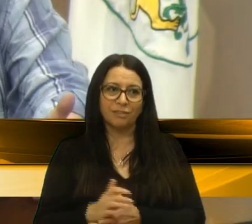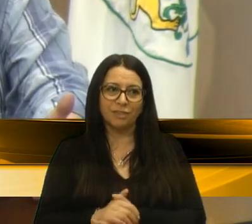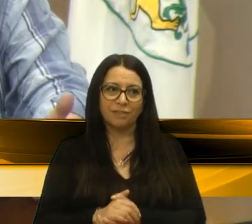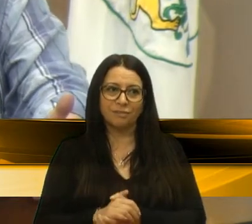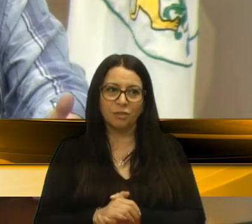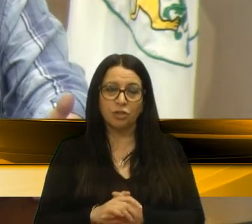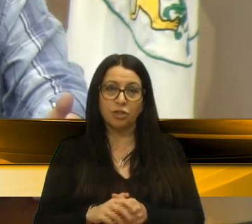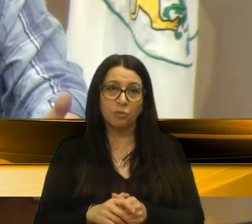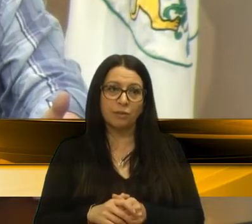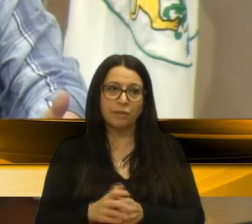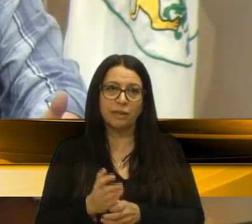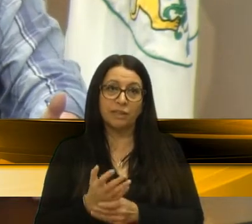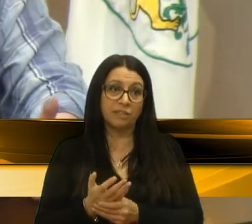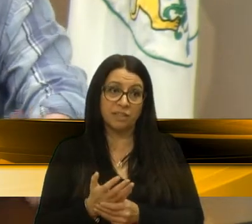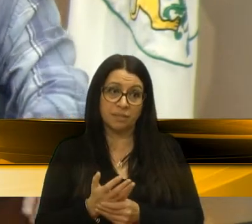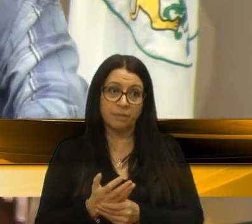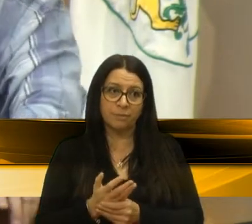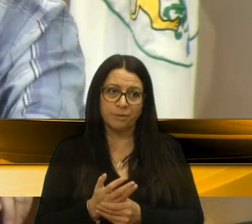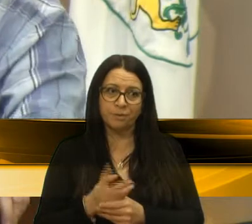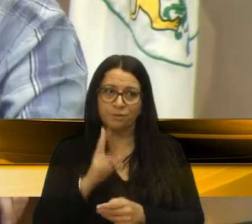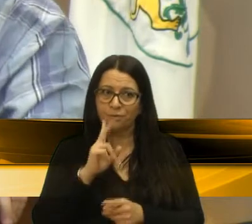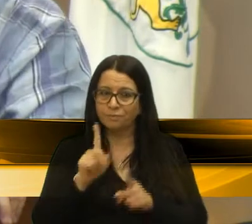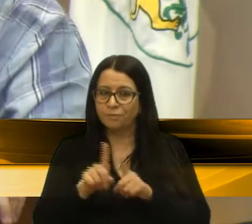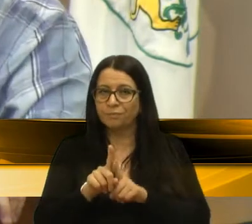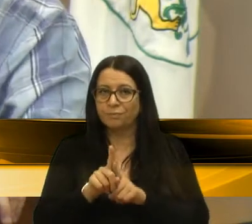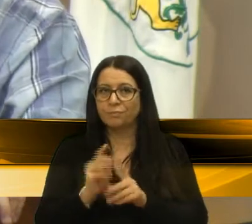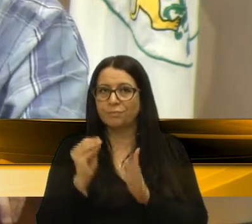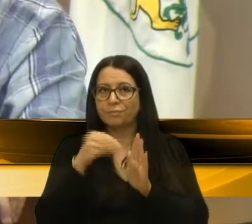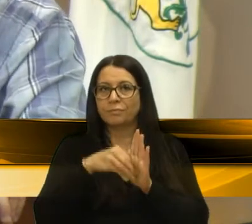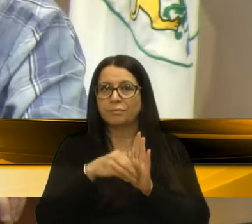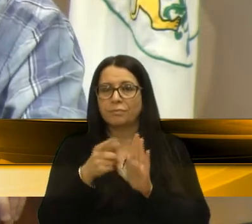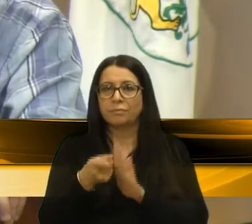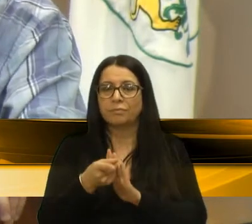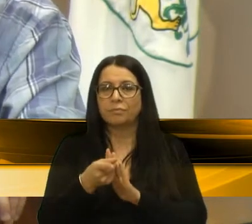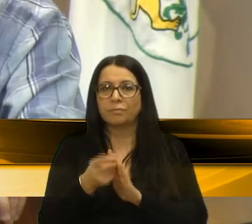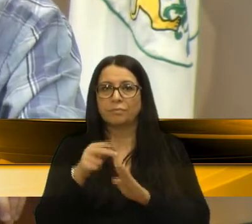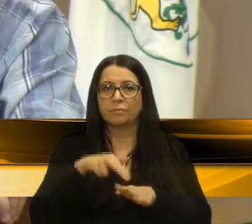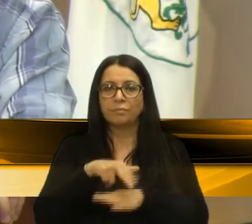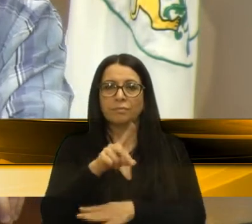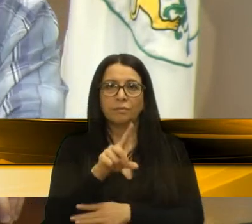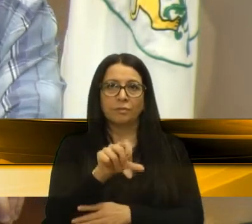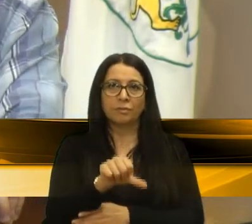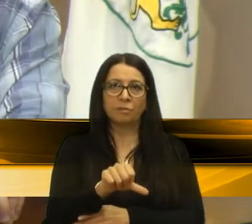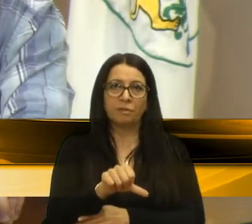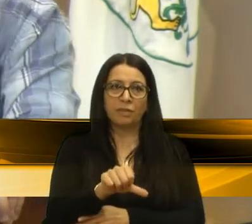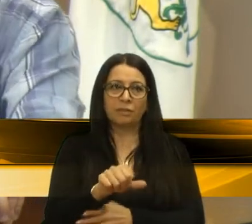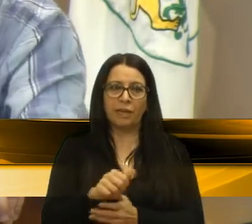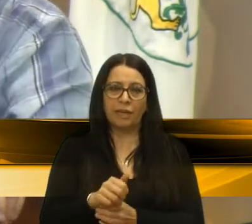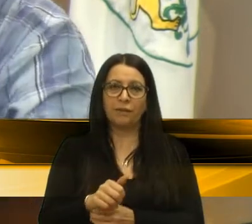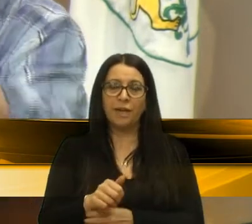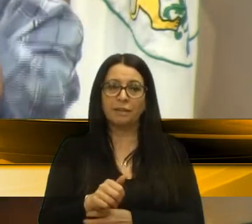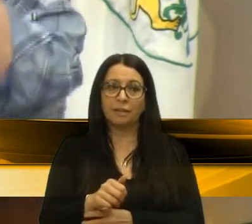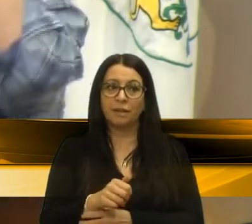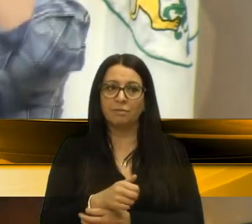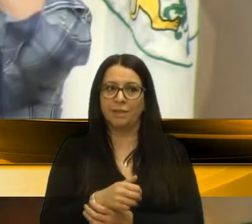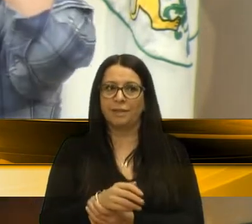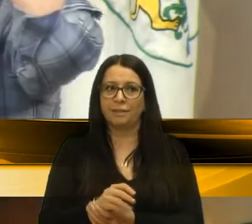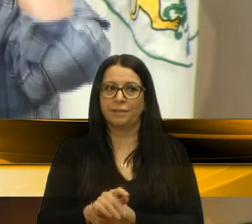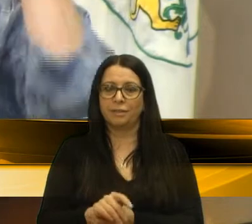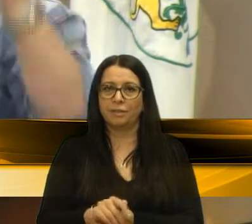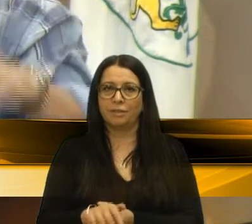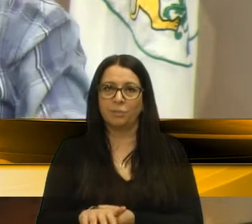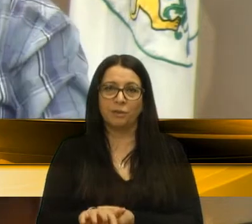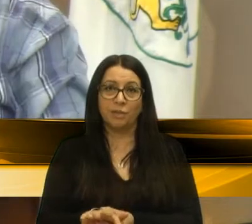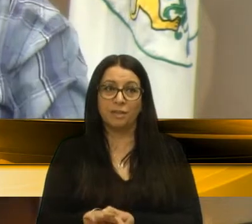tivemos a idéia de de incluir um anexo 19 que nasceu por uma iniciativa a propósito do